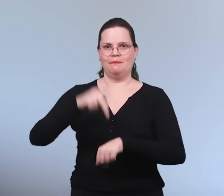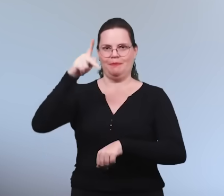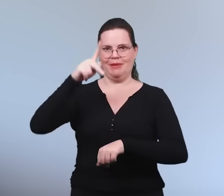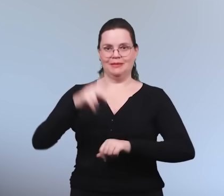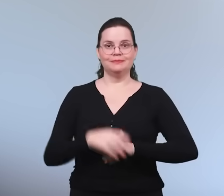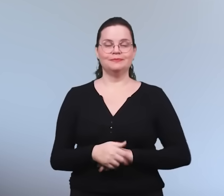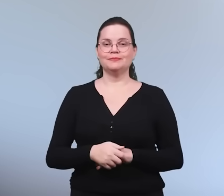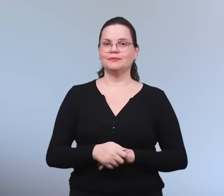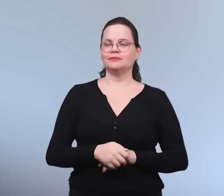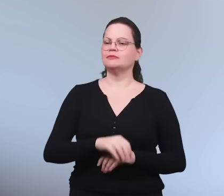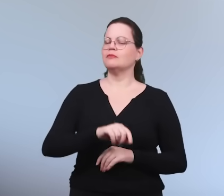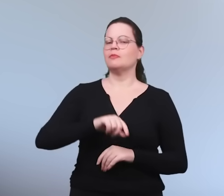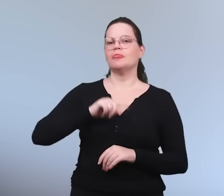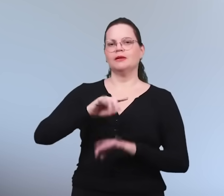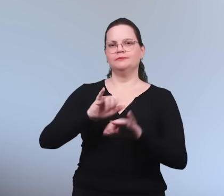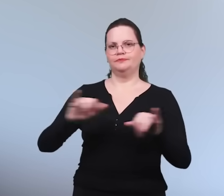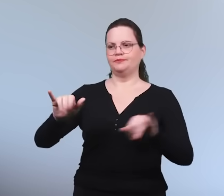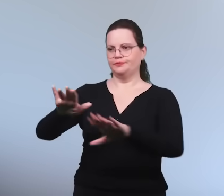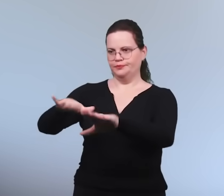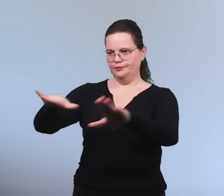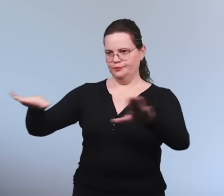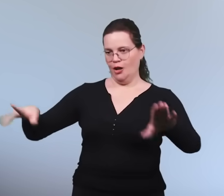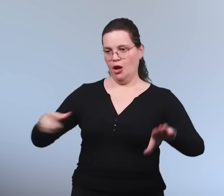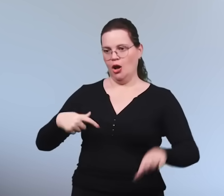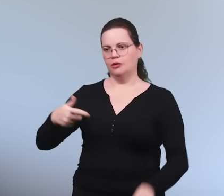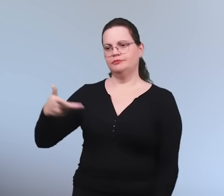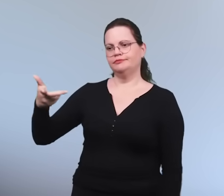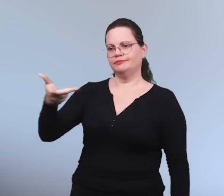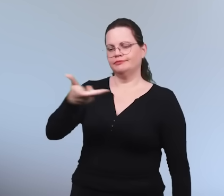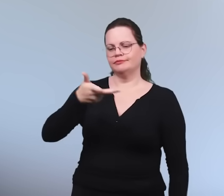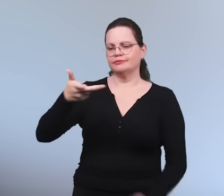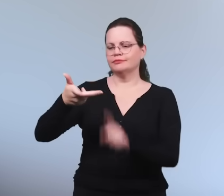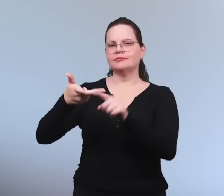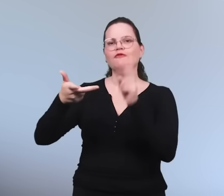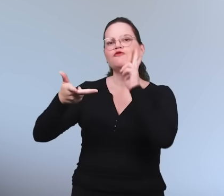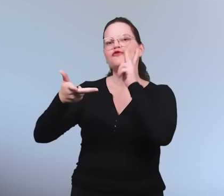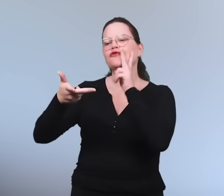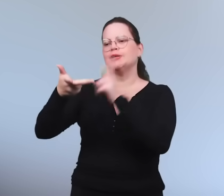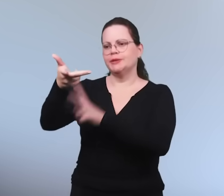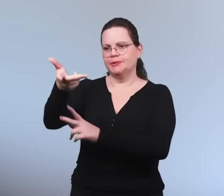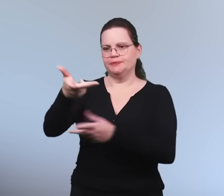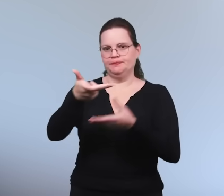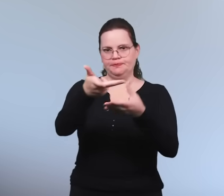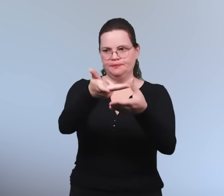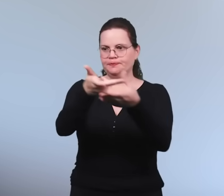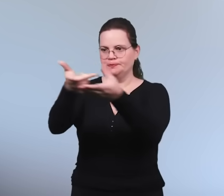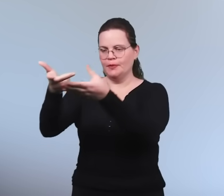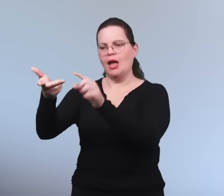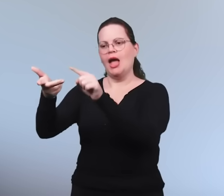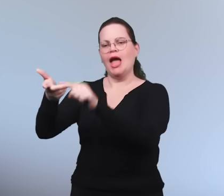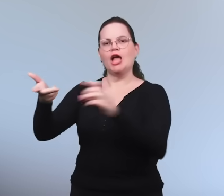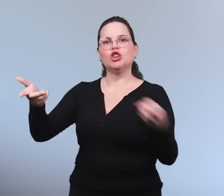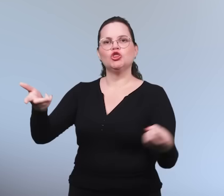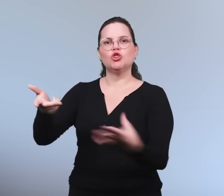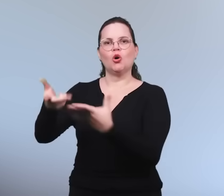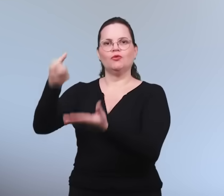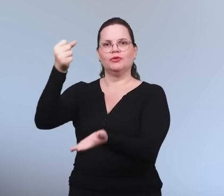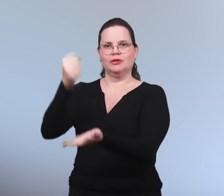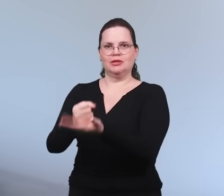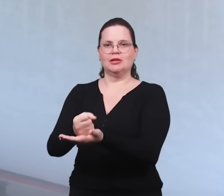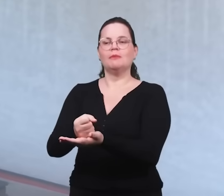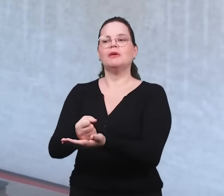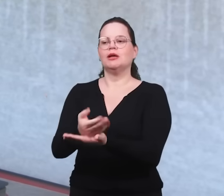seguinte, ele disse assim: este cálice é o Novo Testamento no meu sangue, que é derramado por vós.